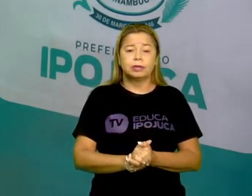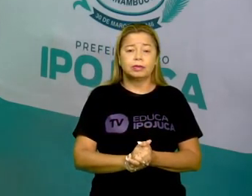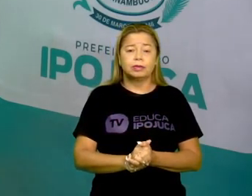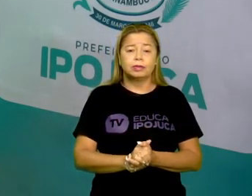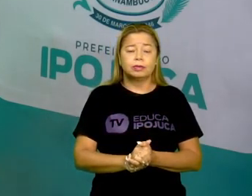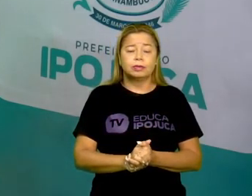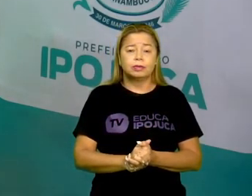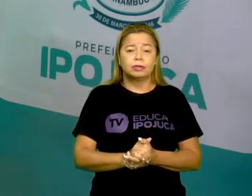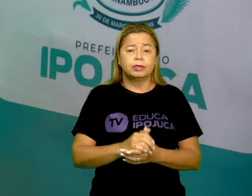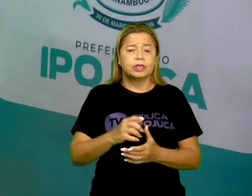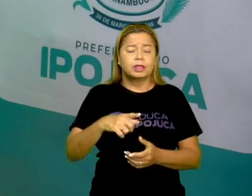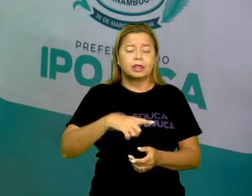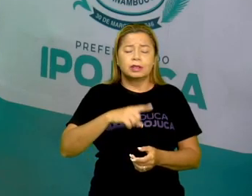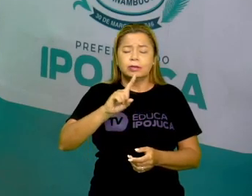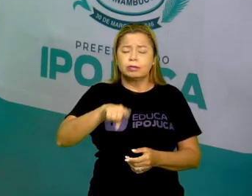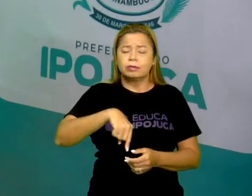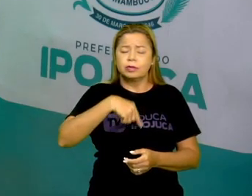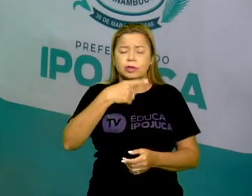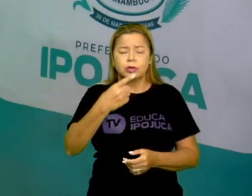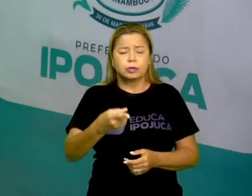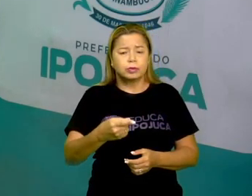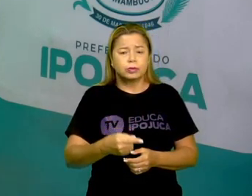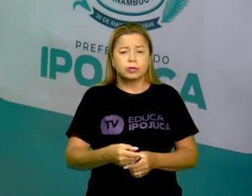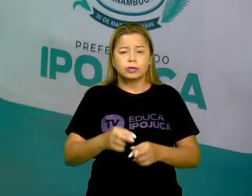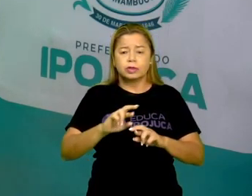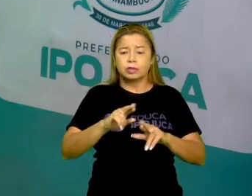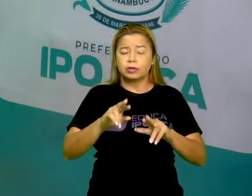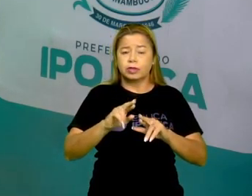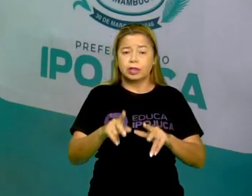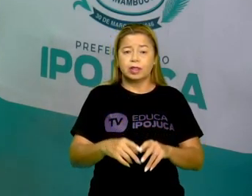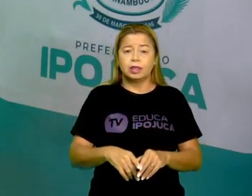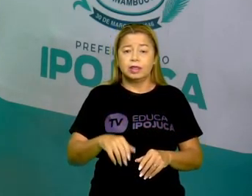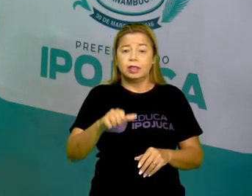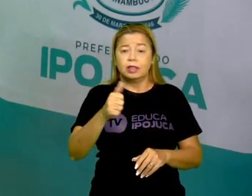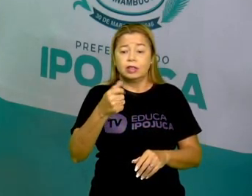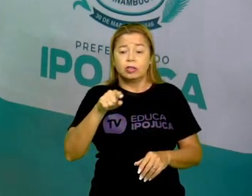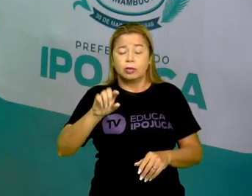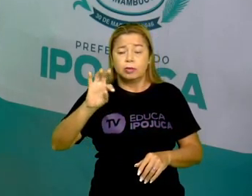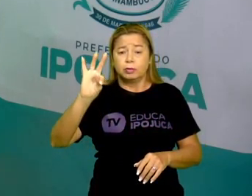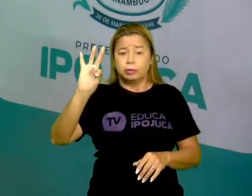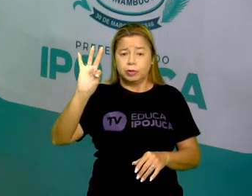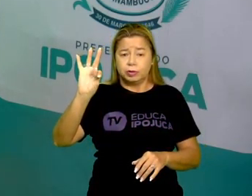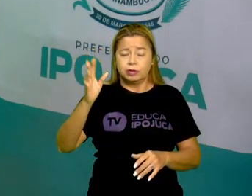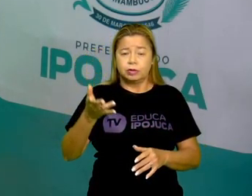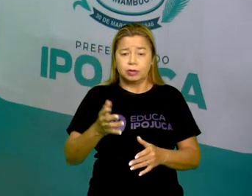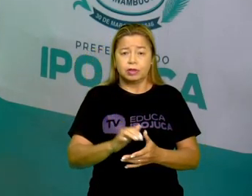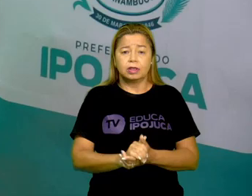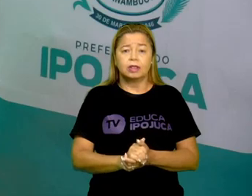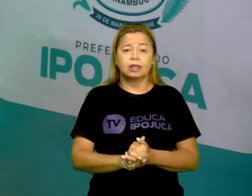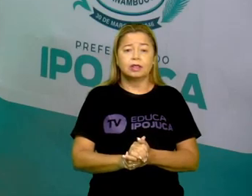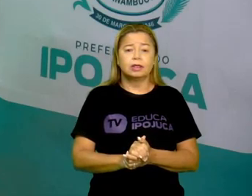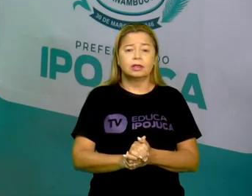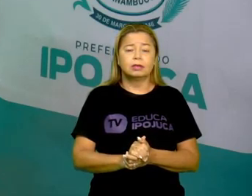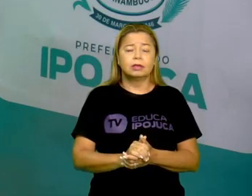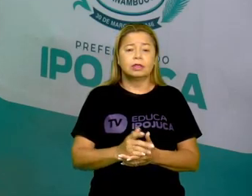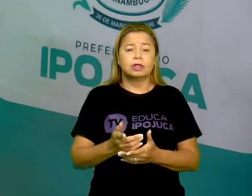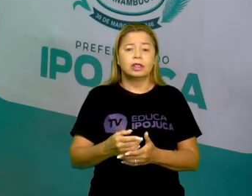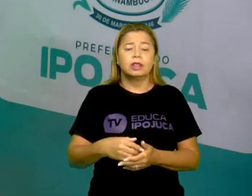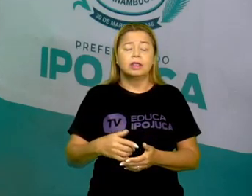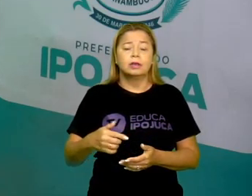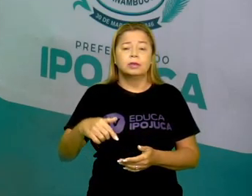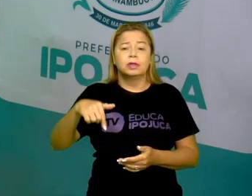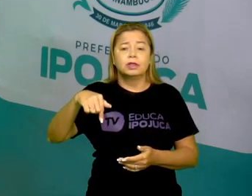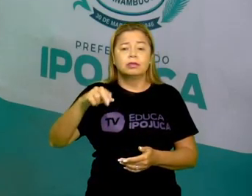E aí tem outras maiores, diferentes. Tonelada, arroba, quilate, serve para medir ouro,